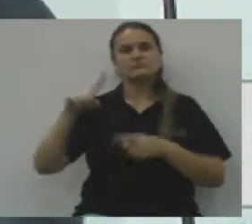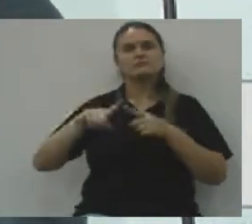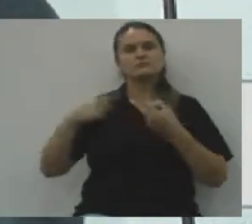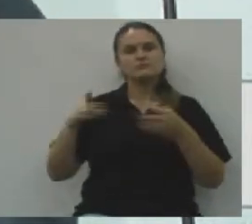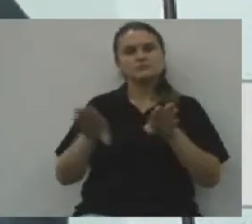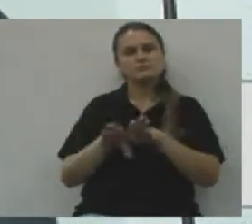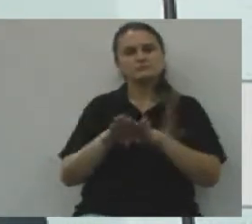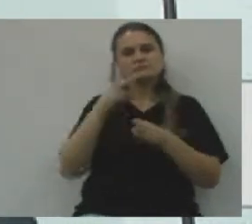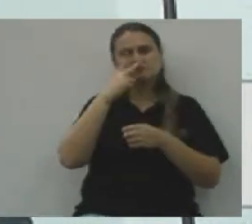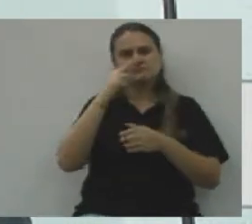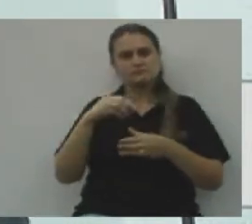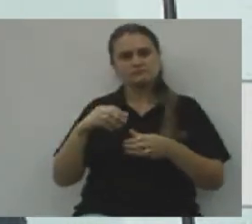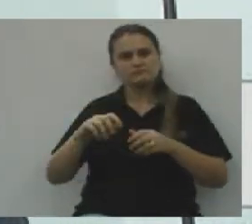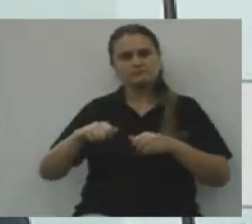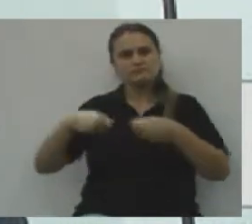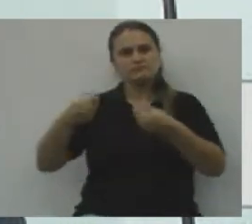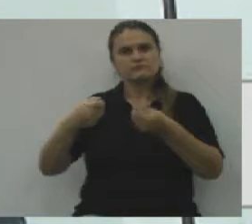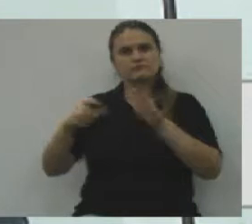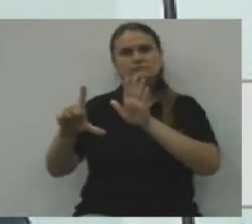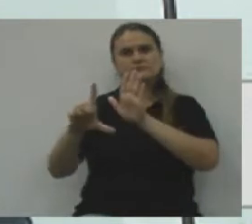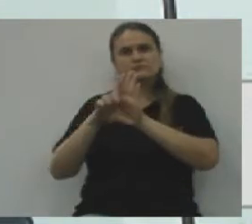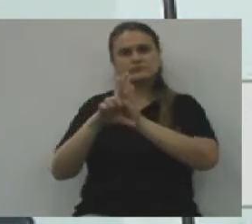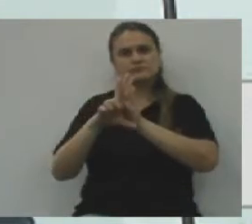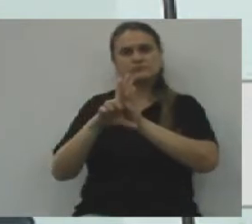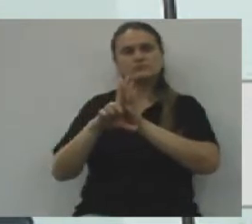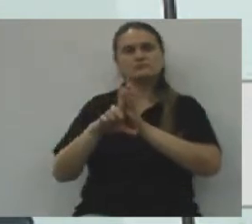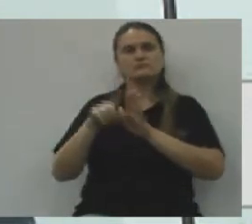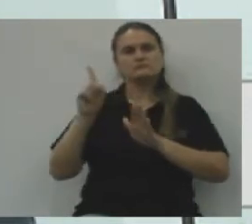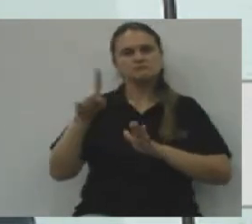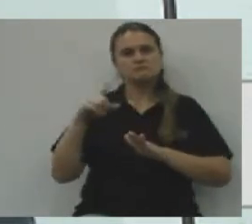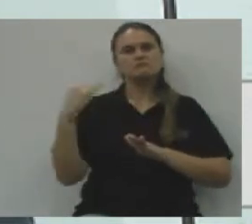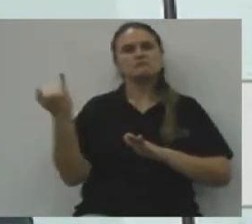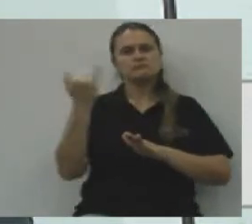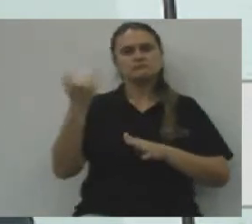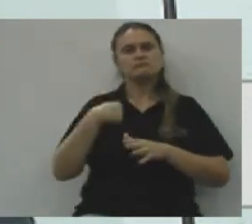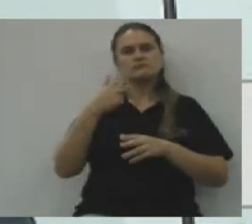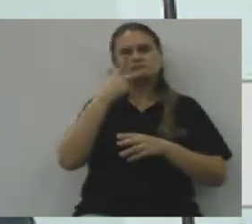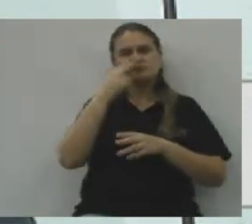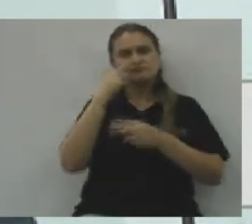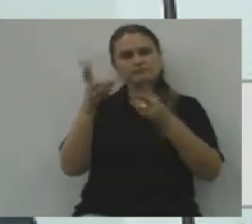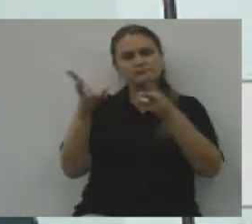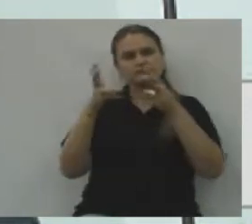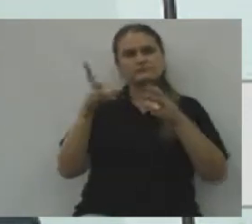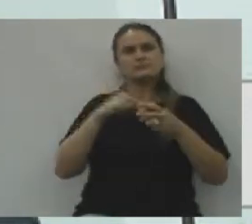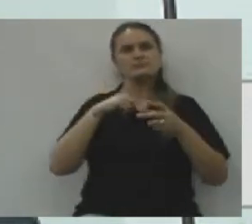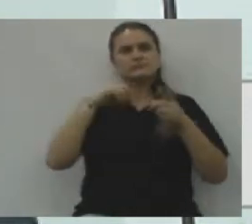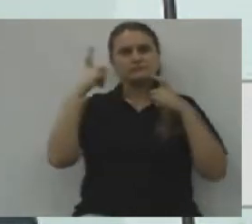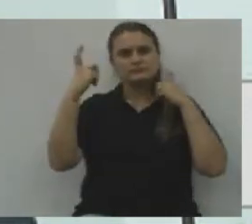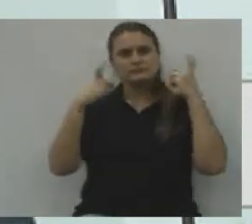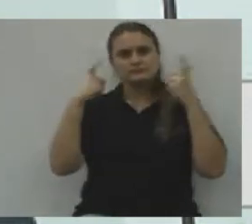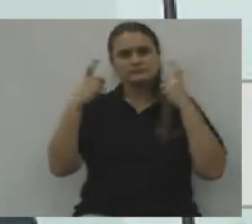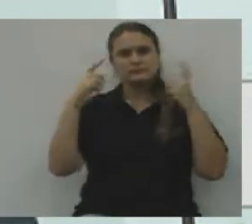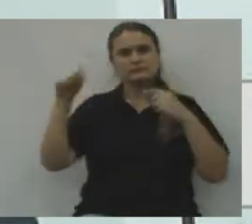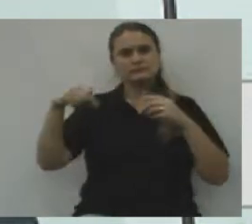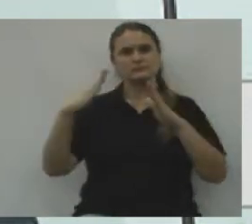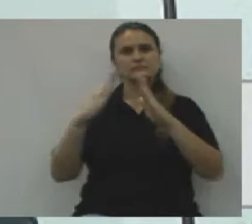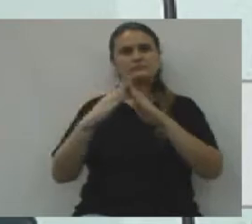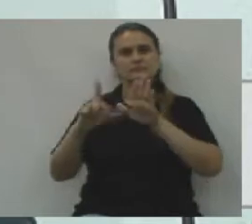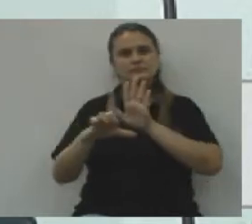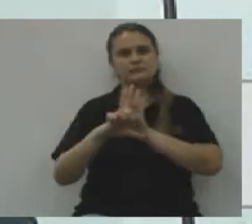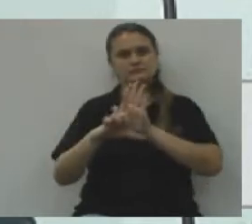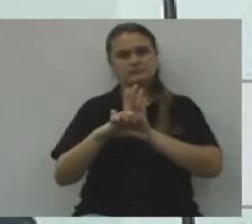dar o status de lei para um protocolo dessa natureza reflete, a meu ver, a preocupação desta Casa